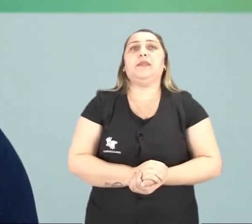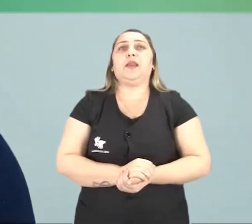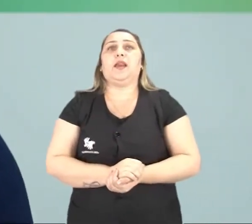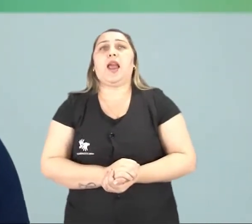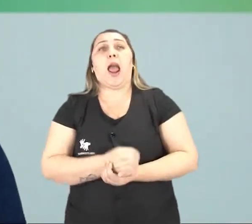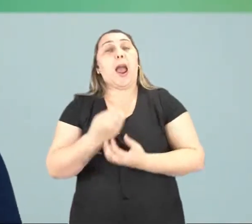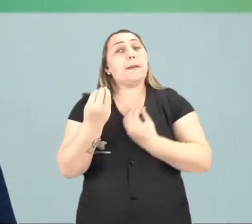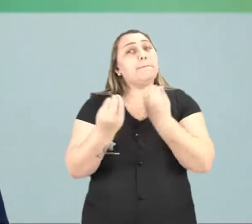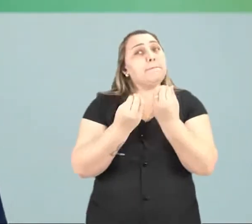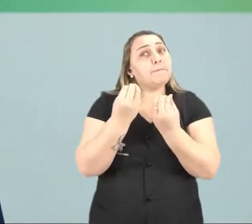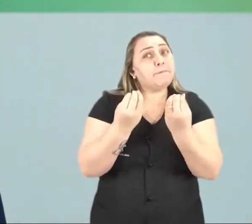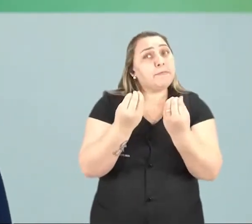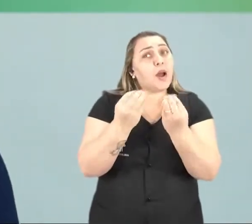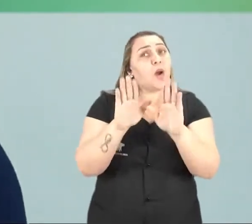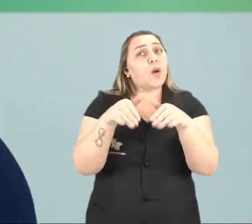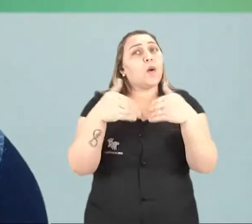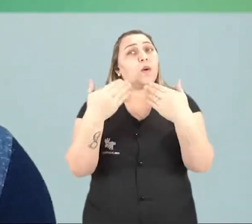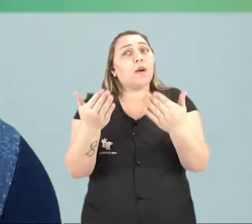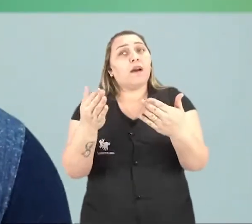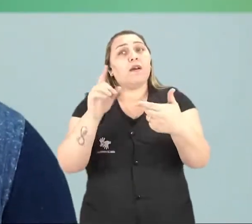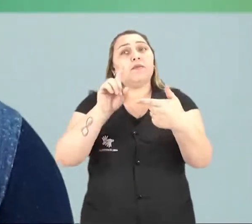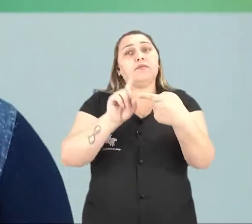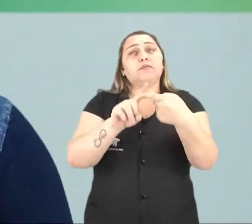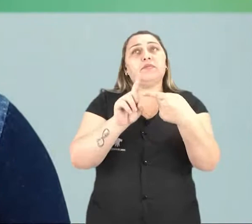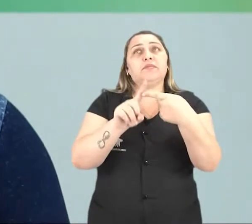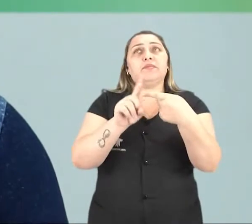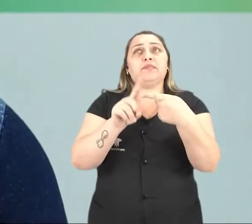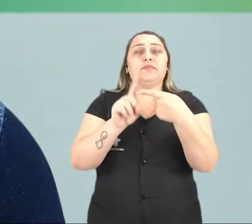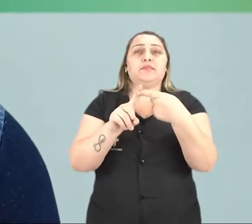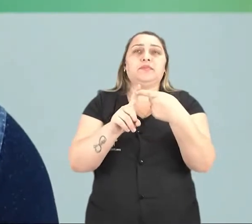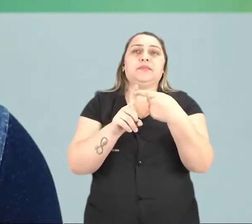Então, para que a vírgula... Qual vai ser o primeiro